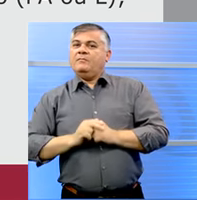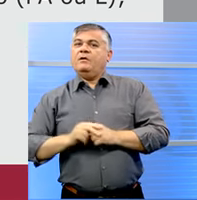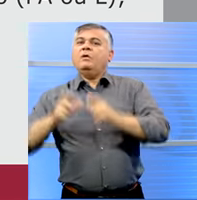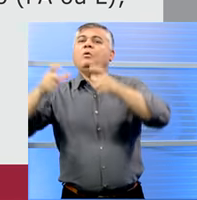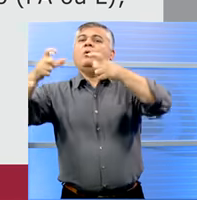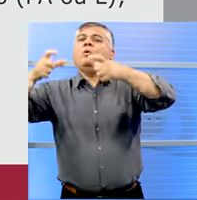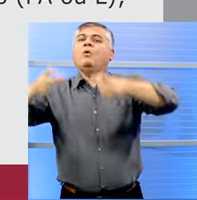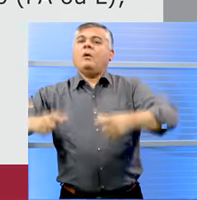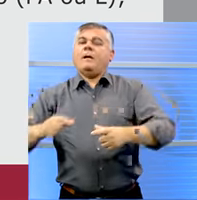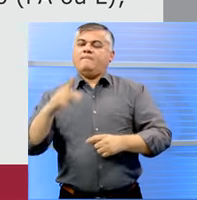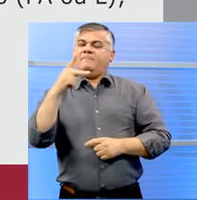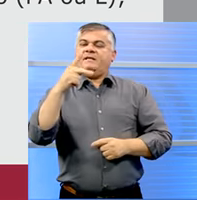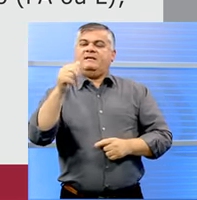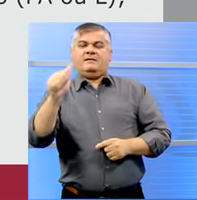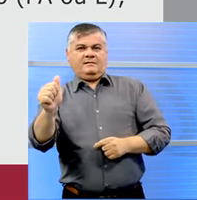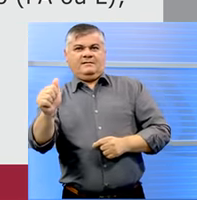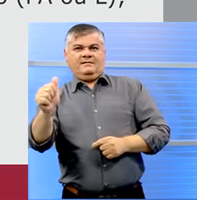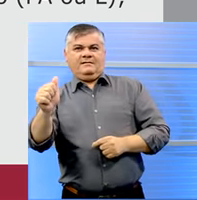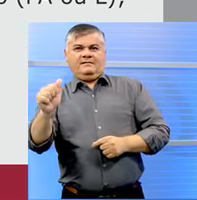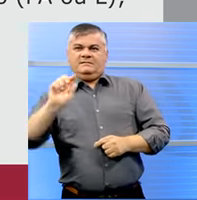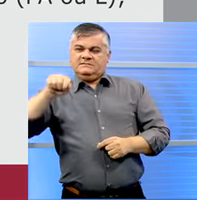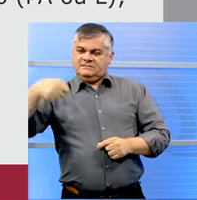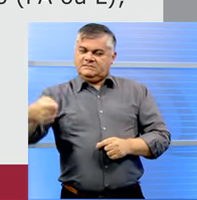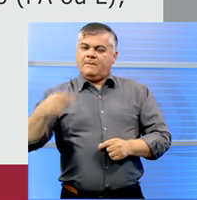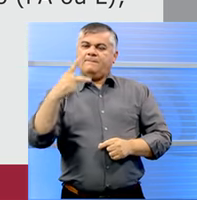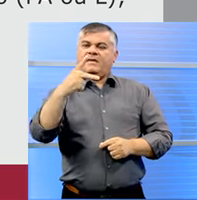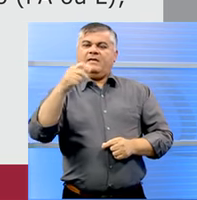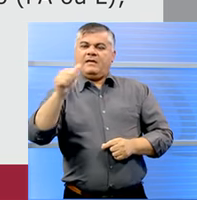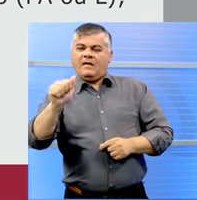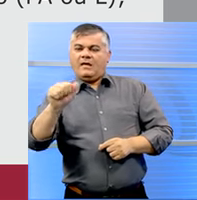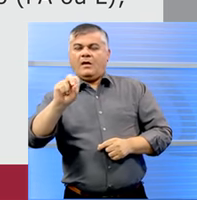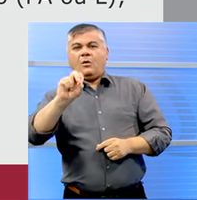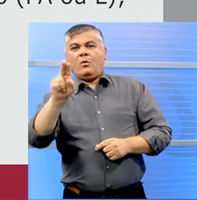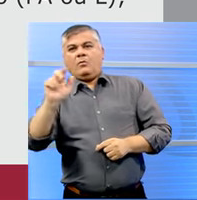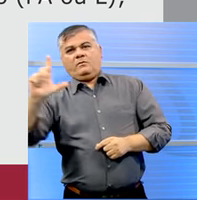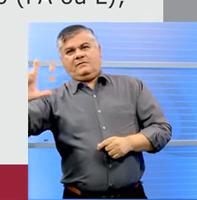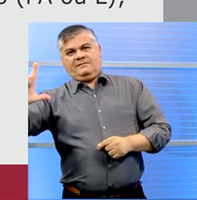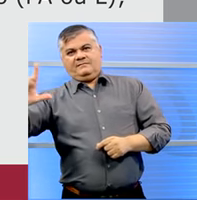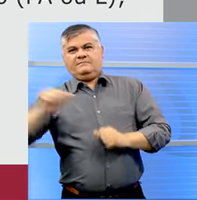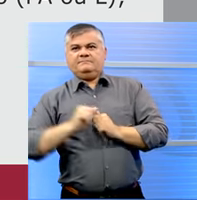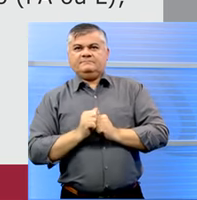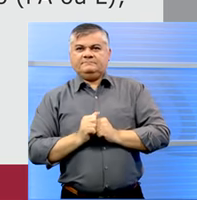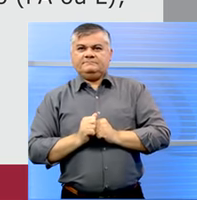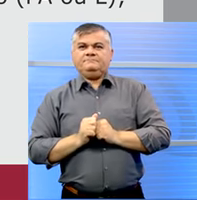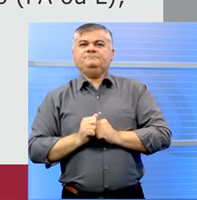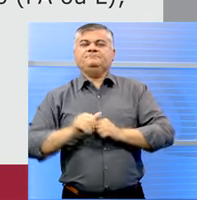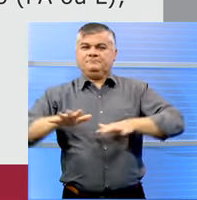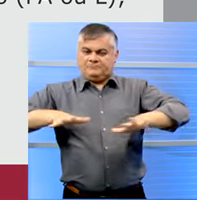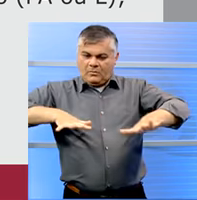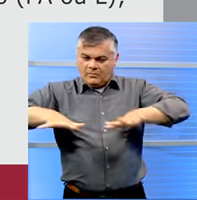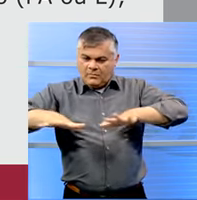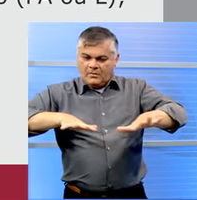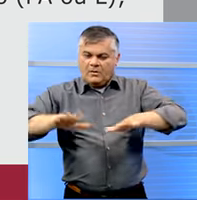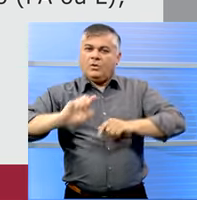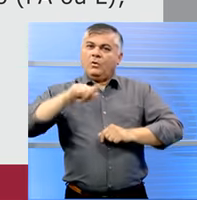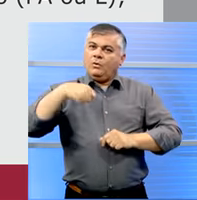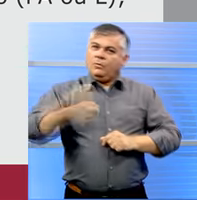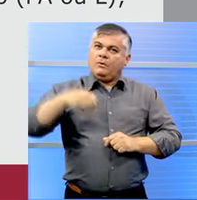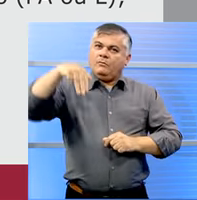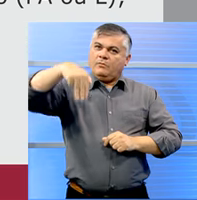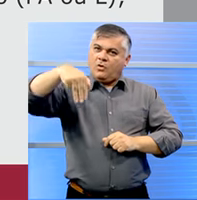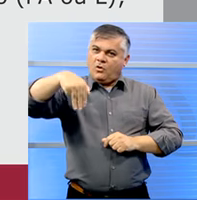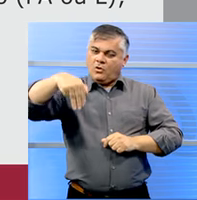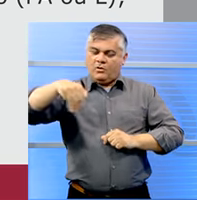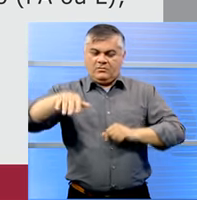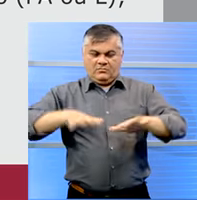ou localização, certo? PA ou L. Também temos o movimento, que faz parte